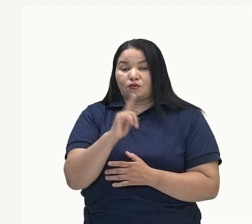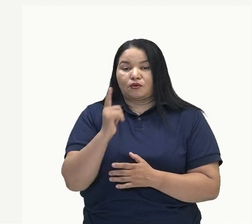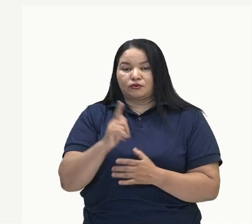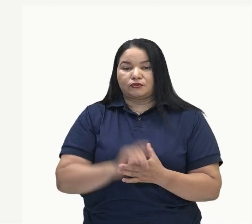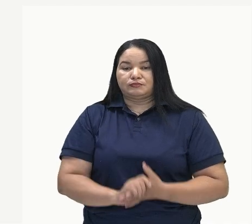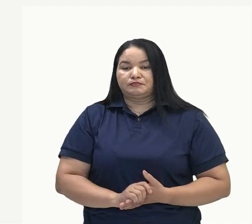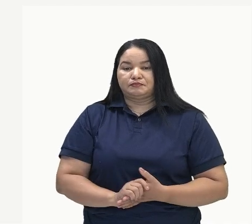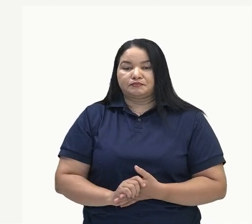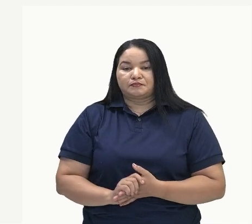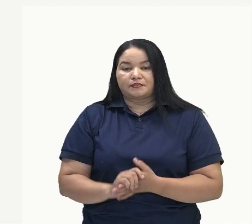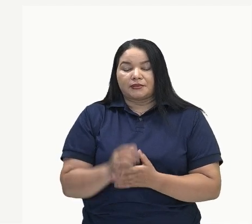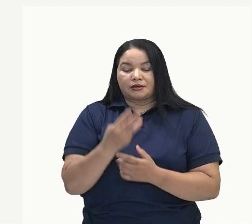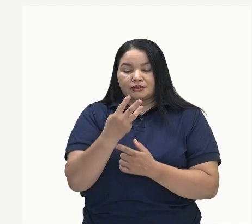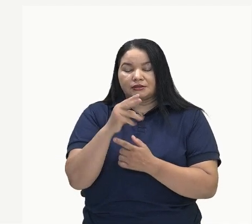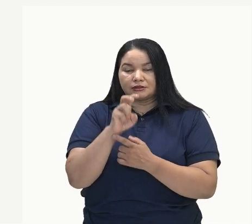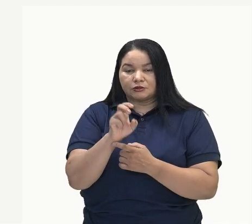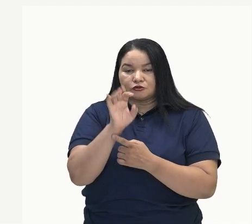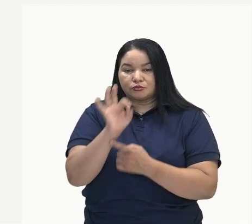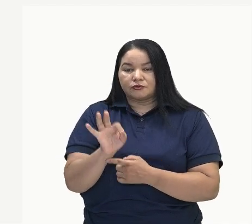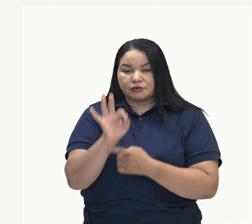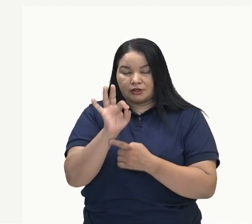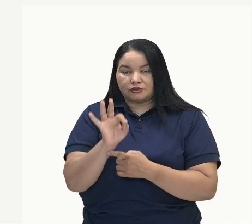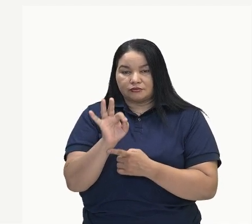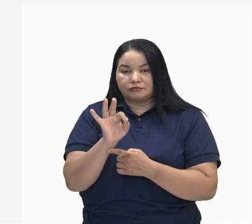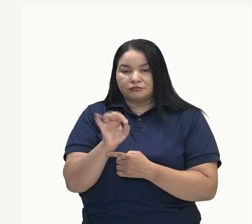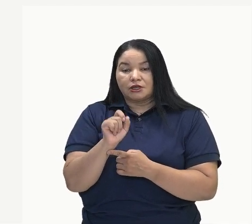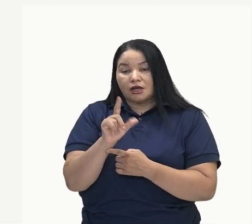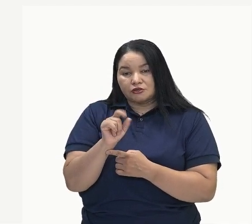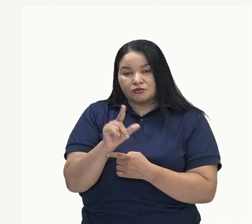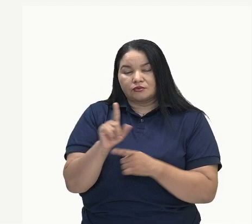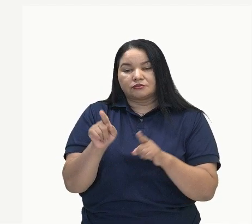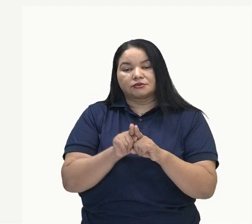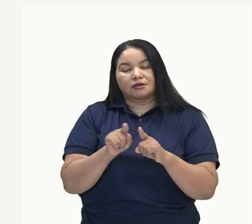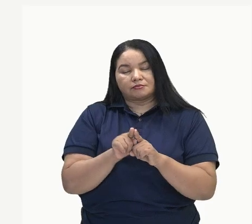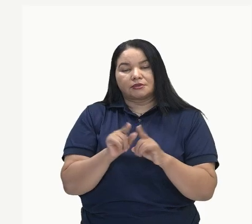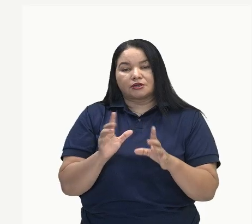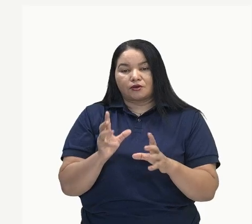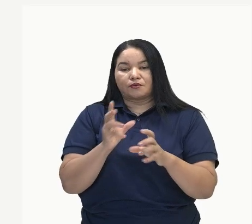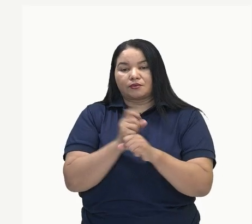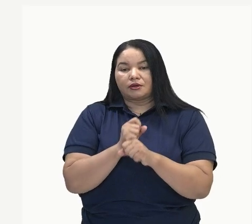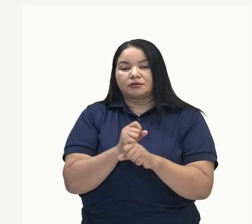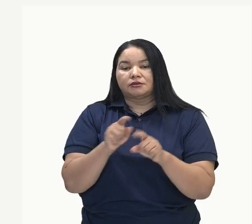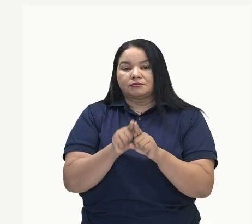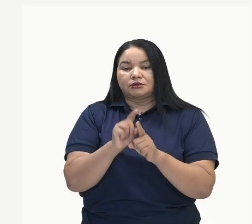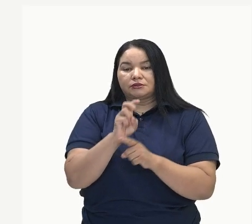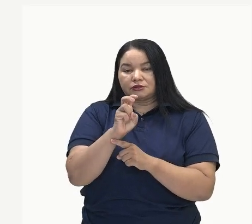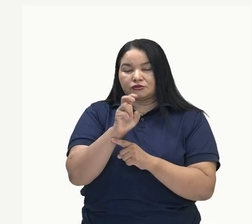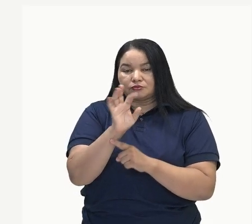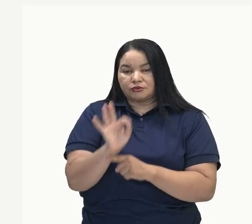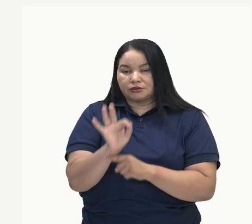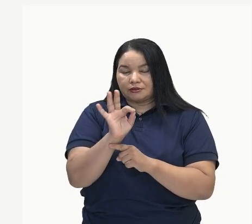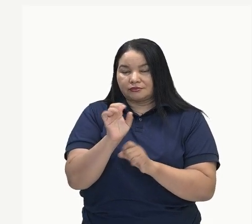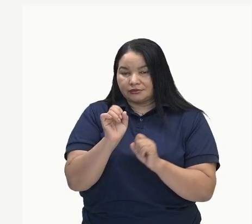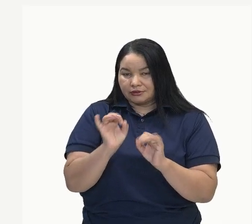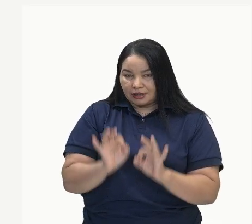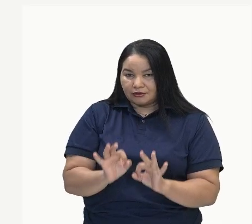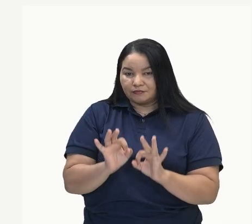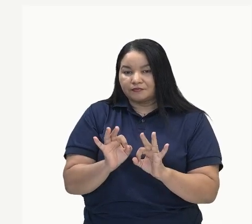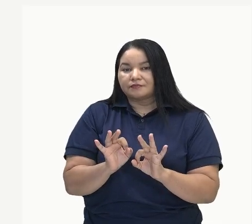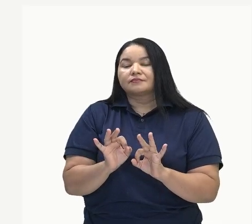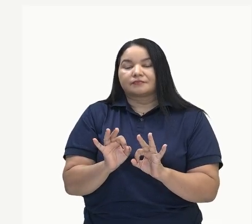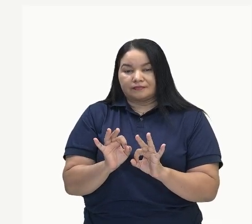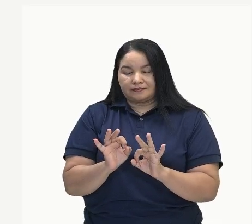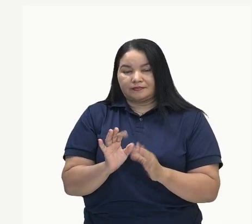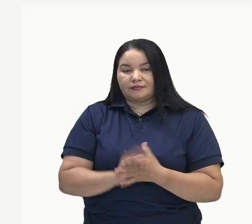calcula os 35% e da mesma forma também a gente vai calcular os 5%. Tá certo? Então, a gente